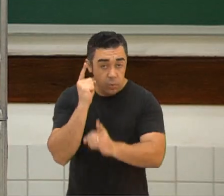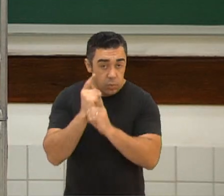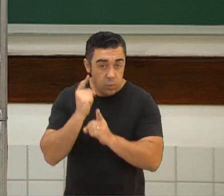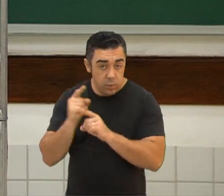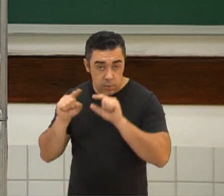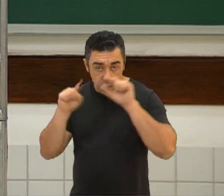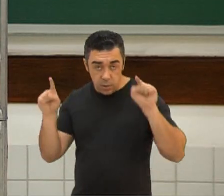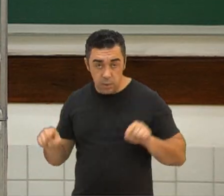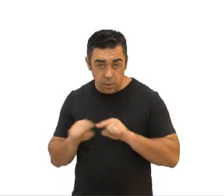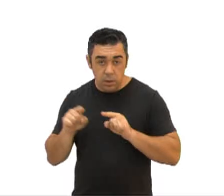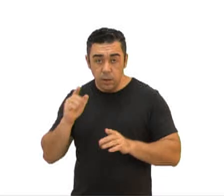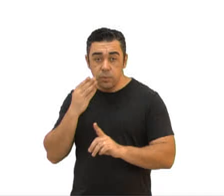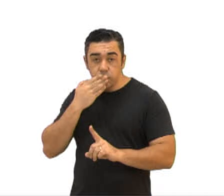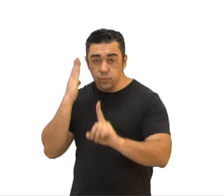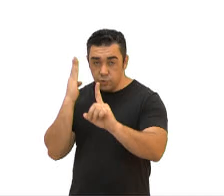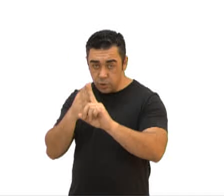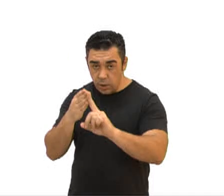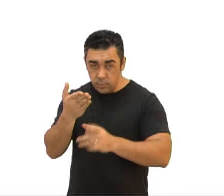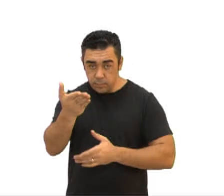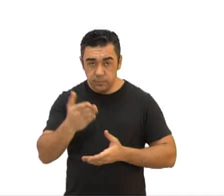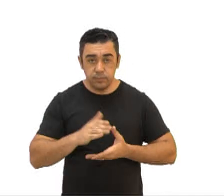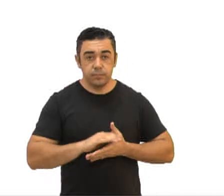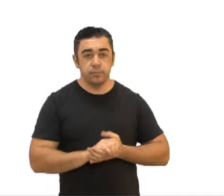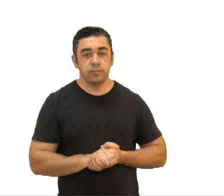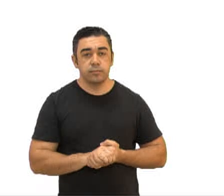de discurso direto.